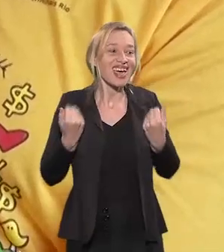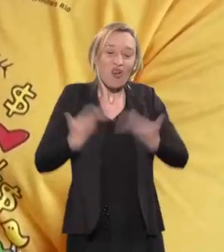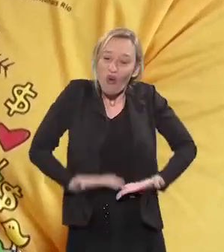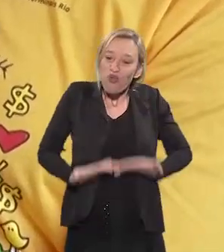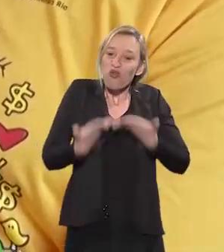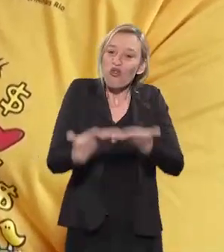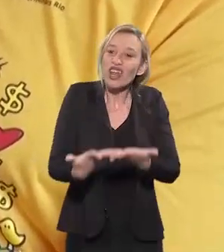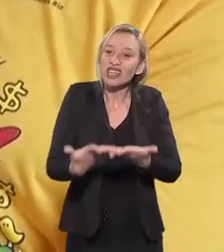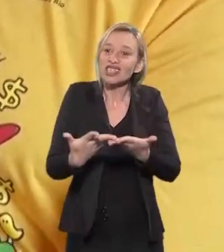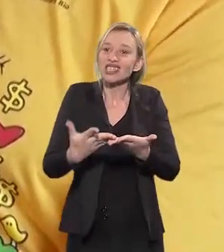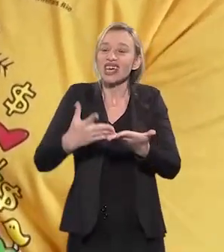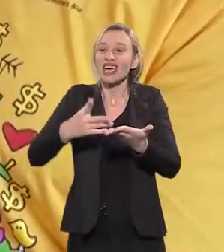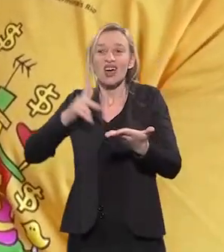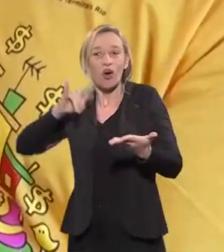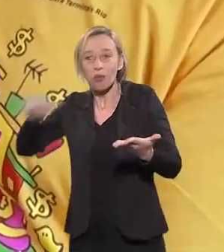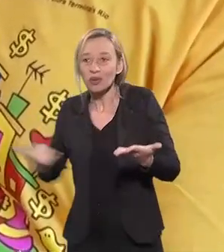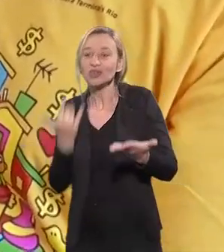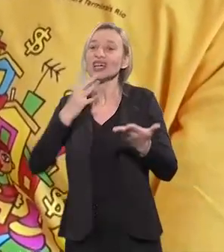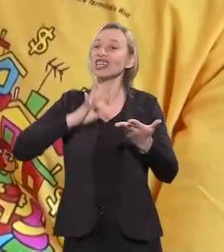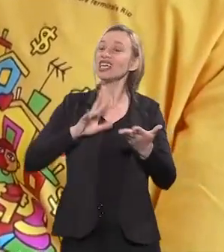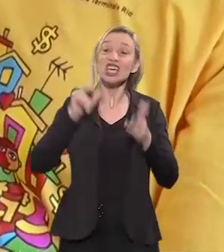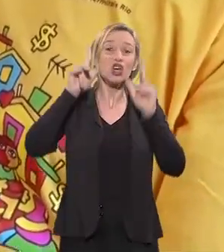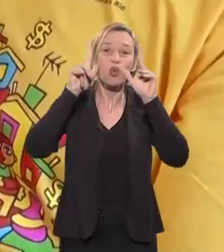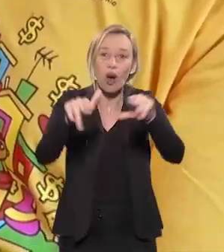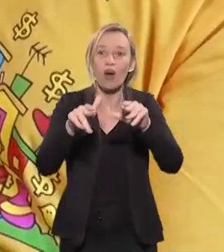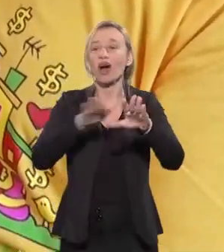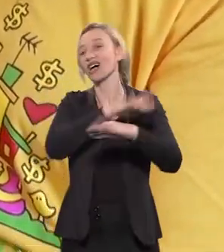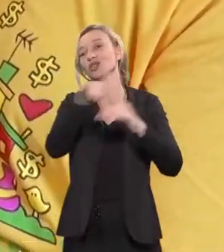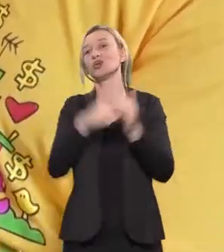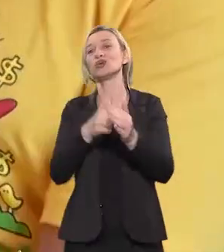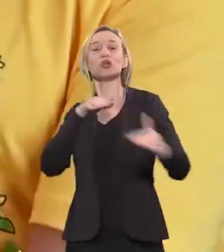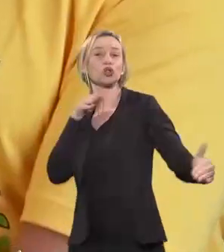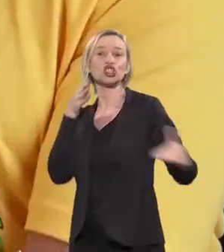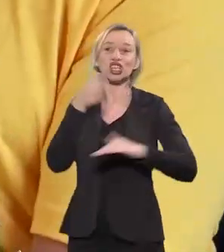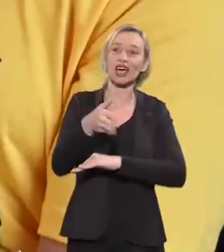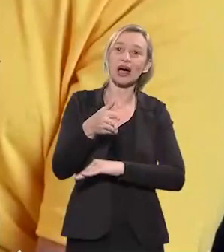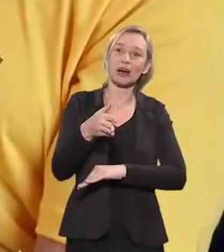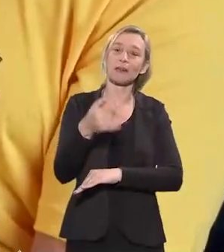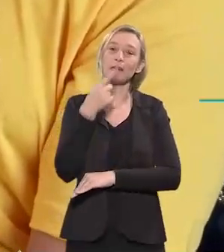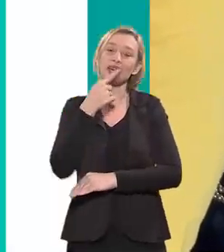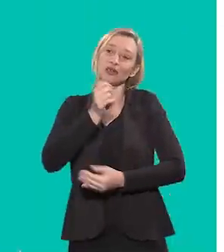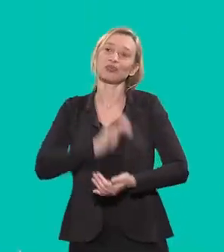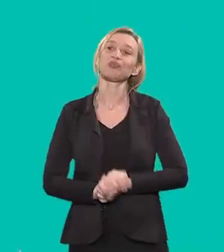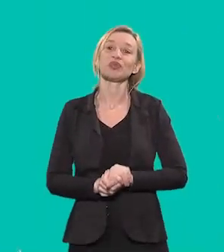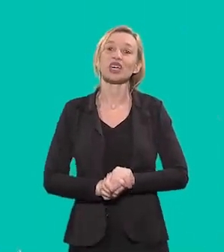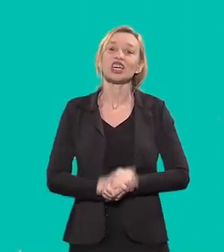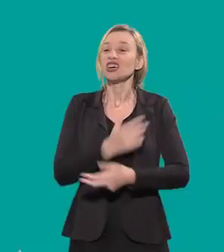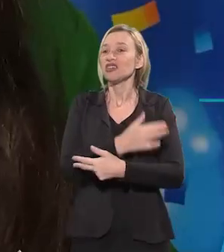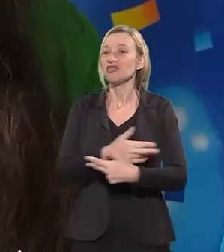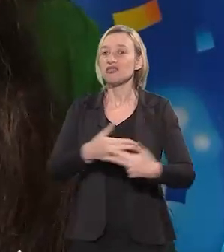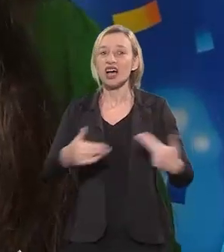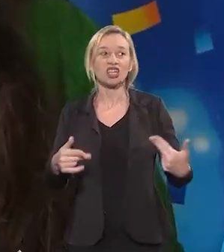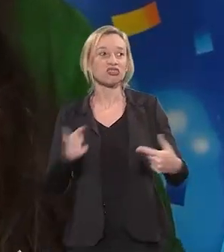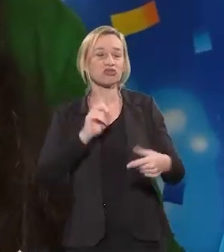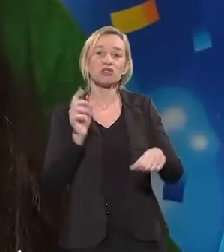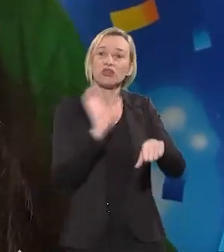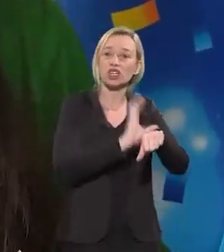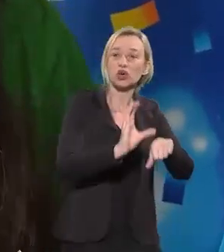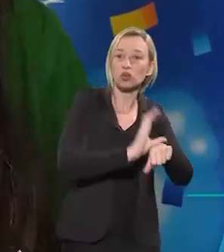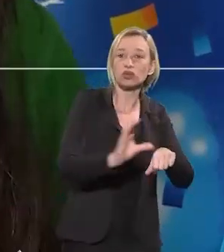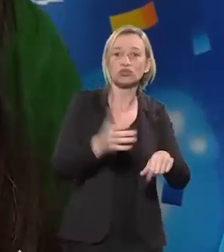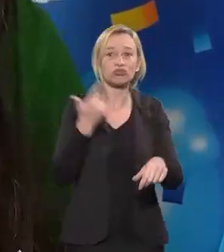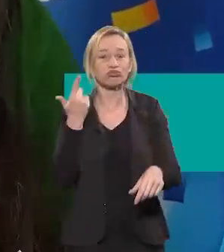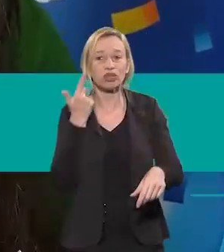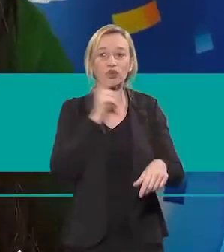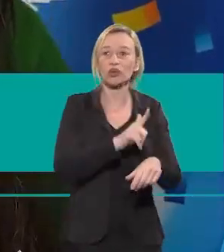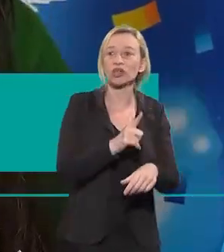é oferecer as mesmas oportunidades para todos. Ou chegar o mais próximo disso. Muitas não fazem o curso porque